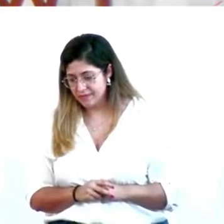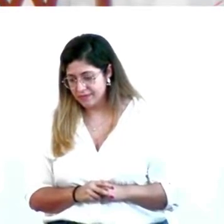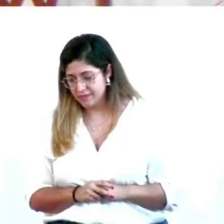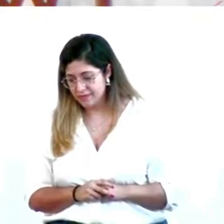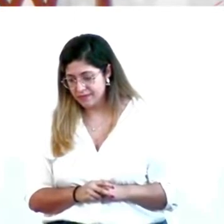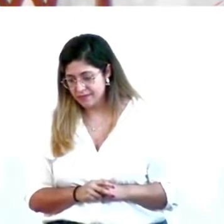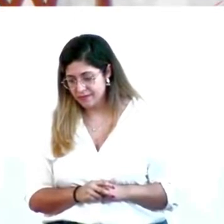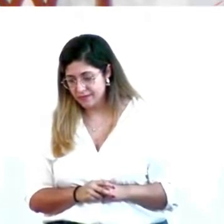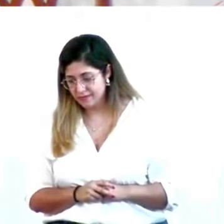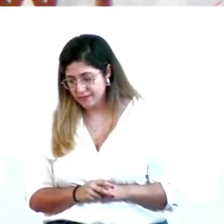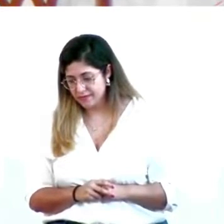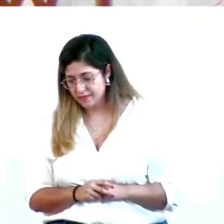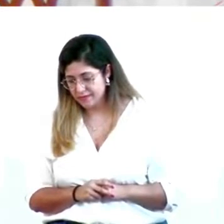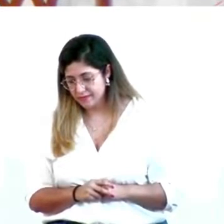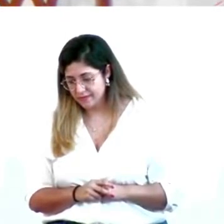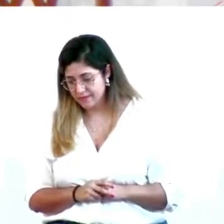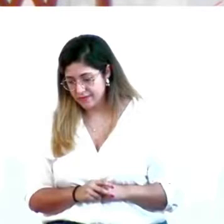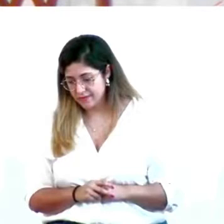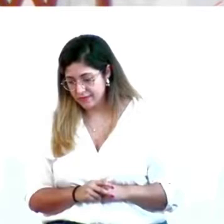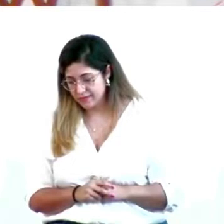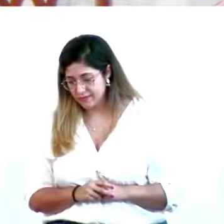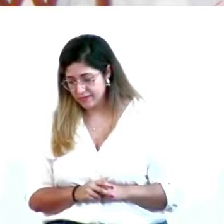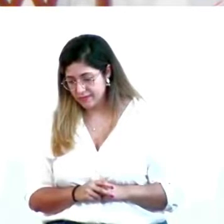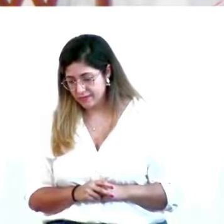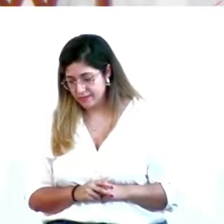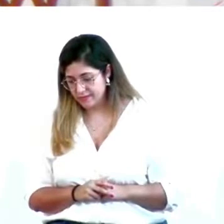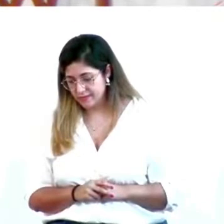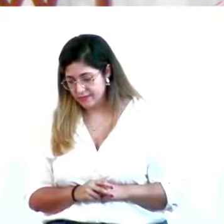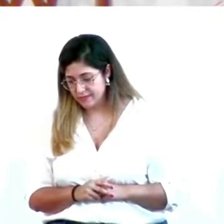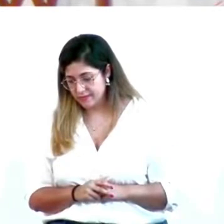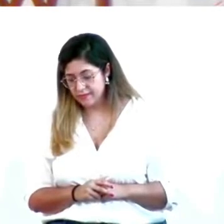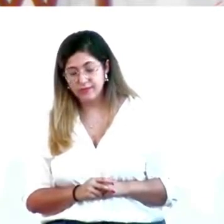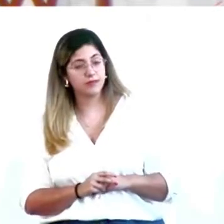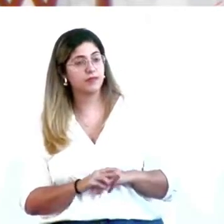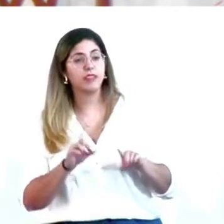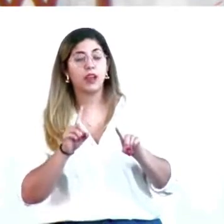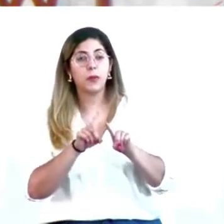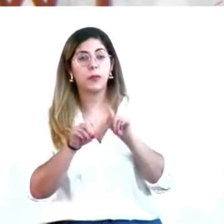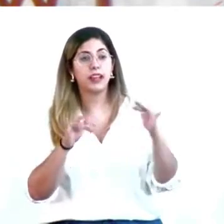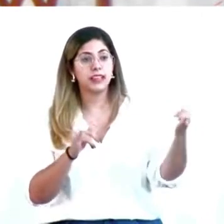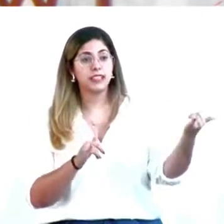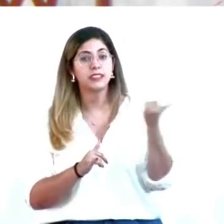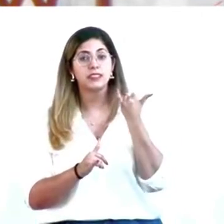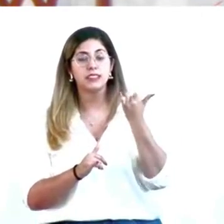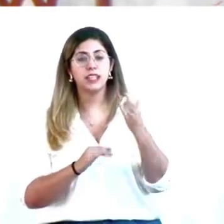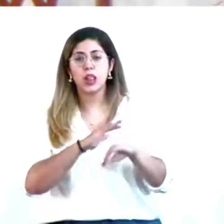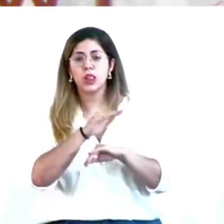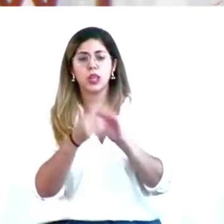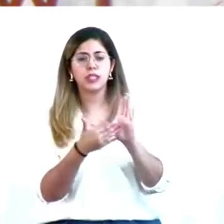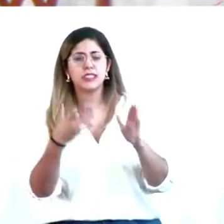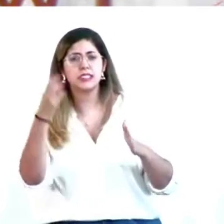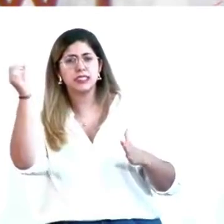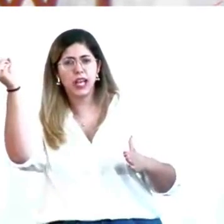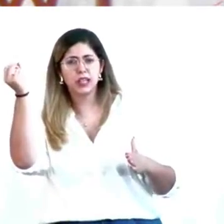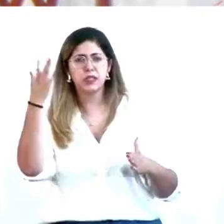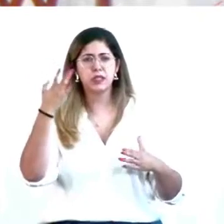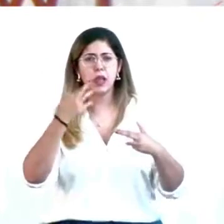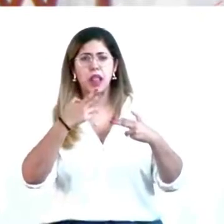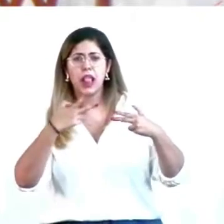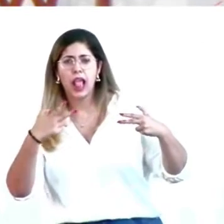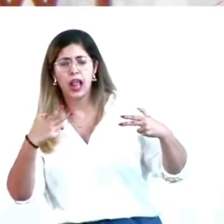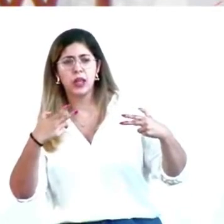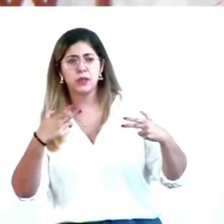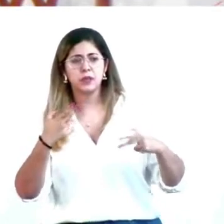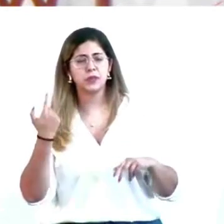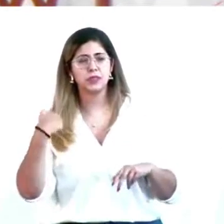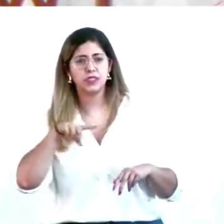13 e 14. Mas todas as coisas, quando reprovadas pela luz, se tornam manifestas, porque tudo que se manifesta é luz.